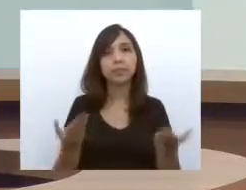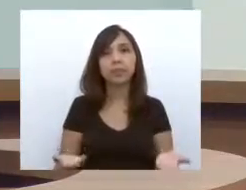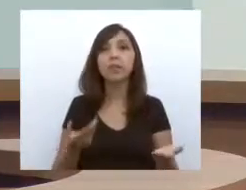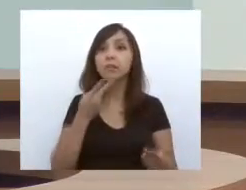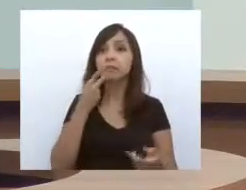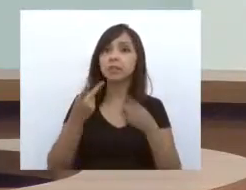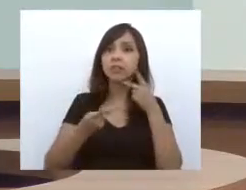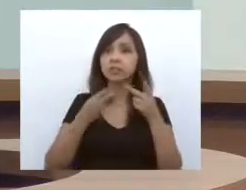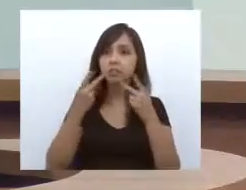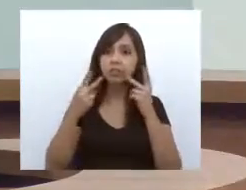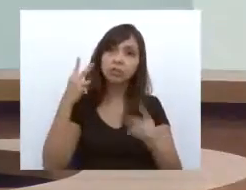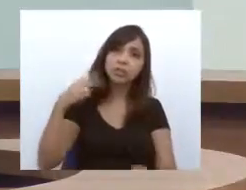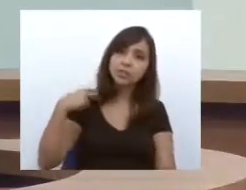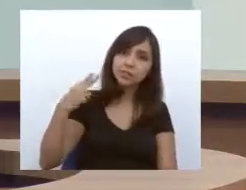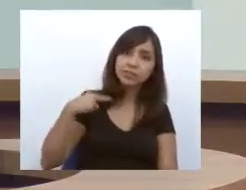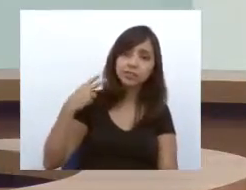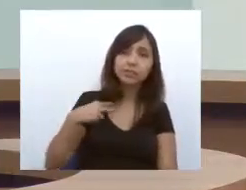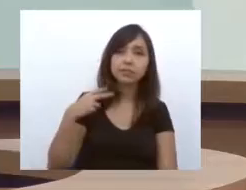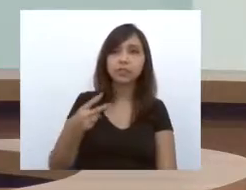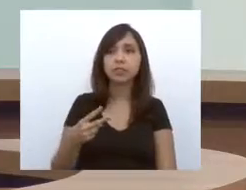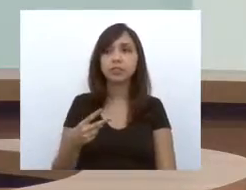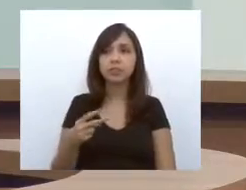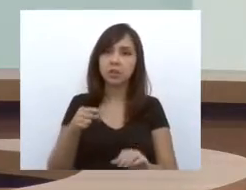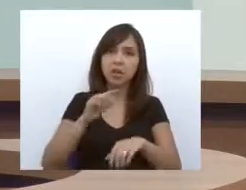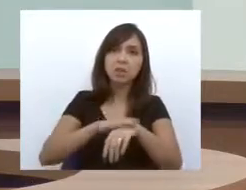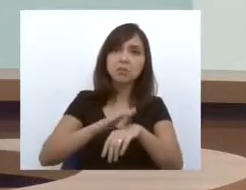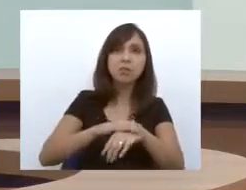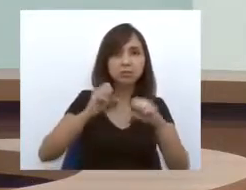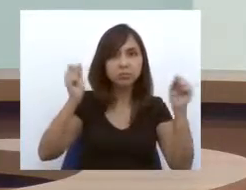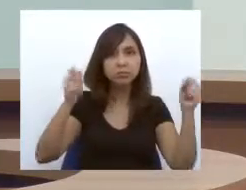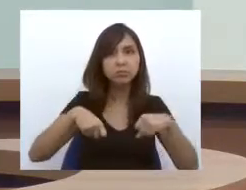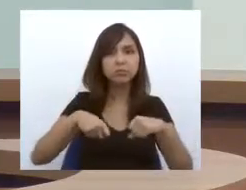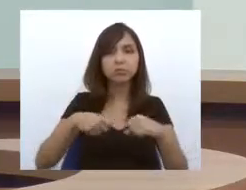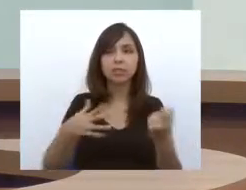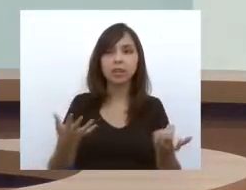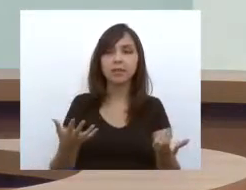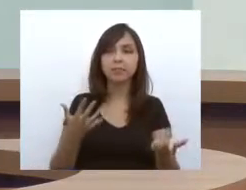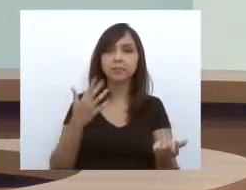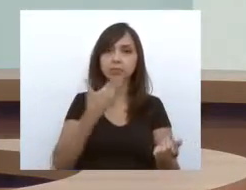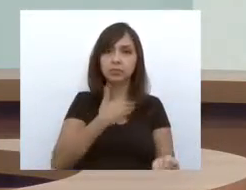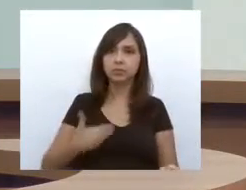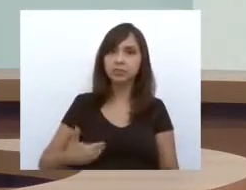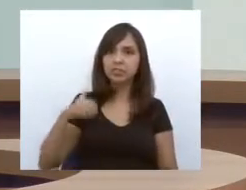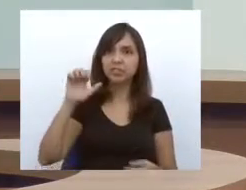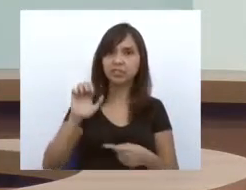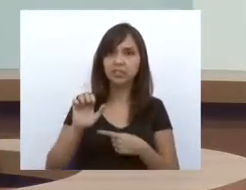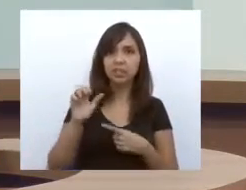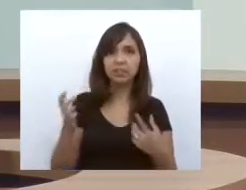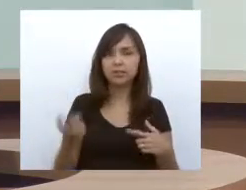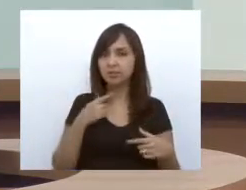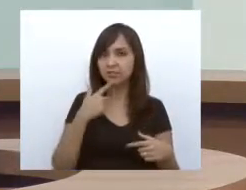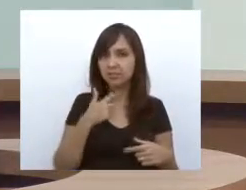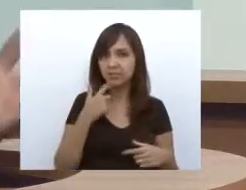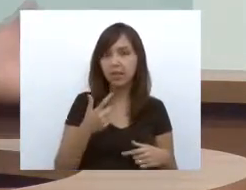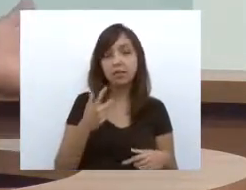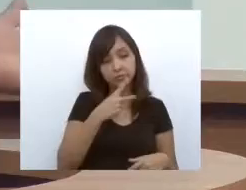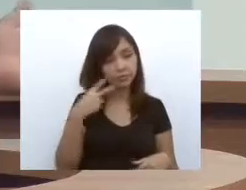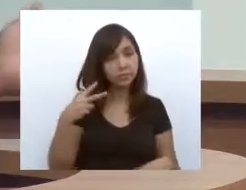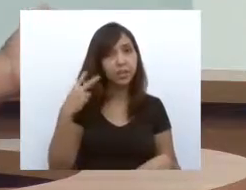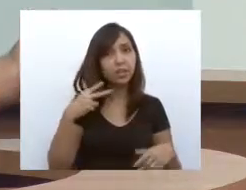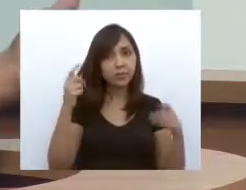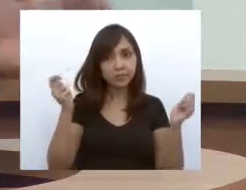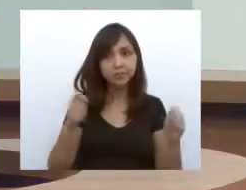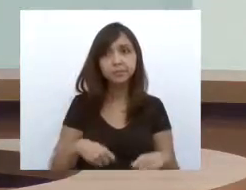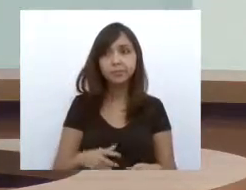aqui que os vereadores, vereador Celestino, têm poder para isso e que deputado estadual não é função do deputado estadual. E os vereadores podem. Vereador Guti,